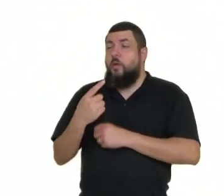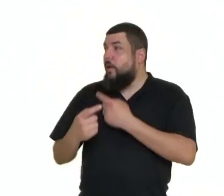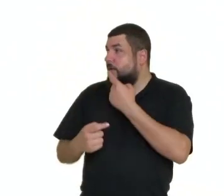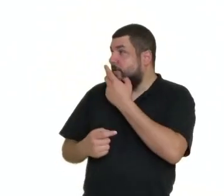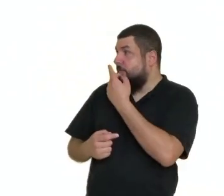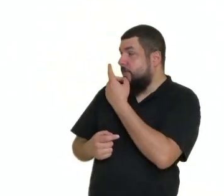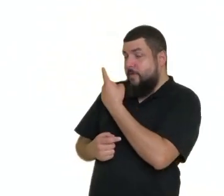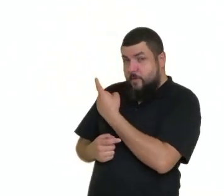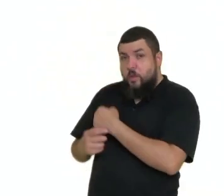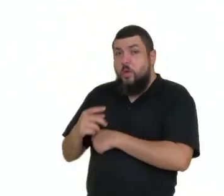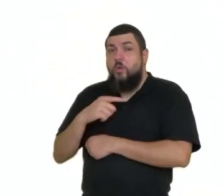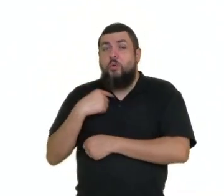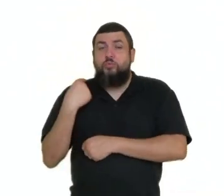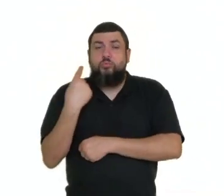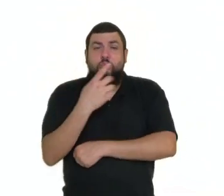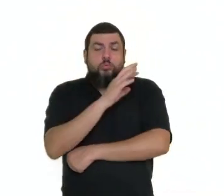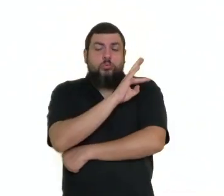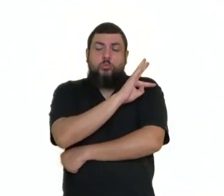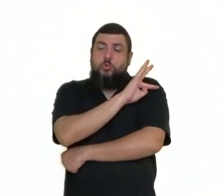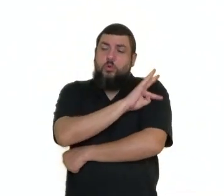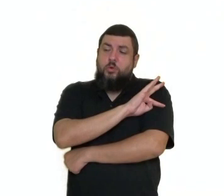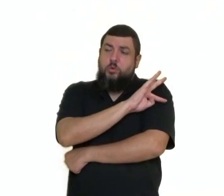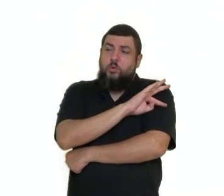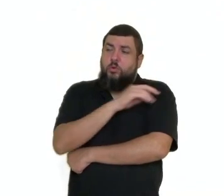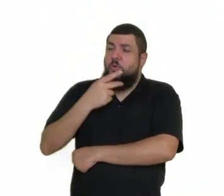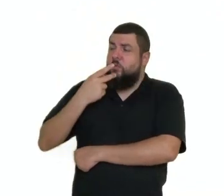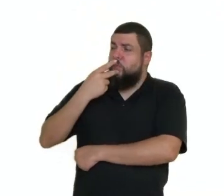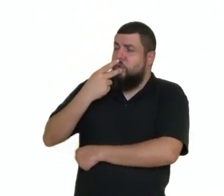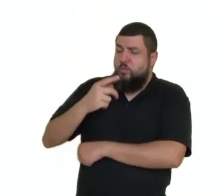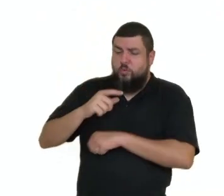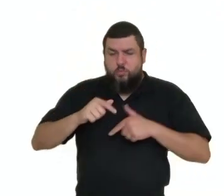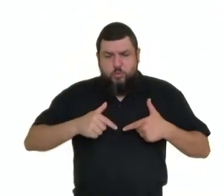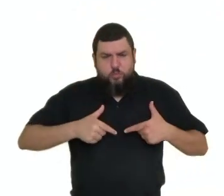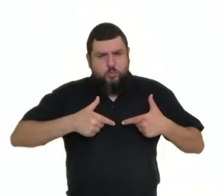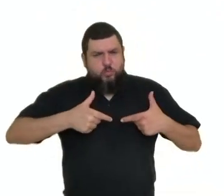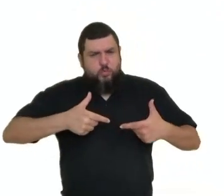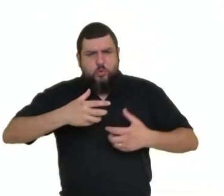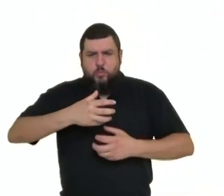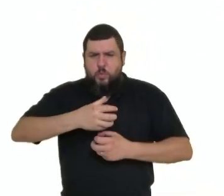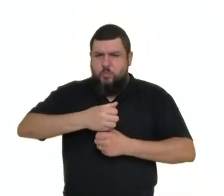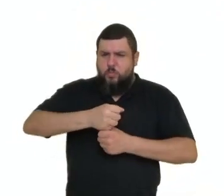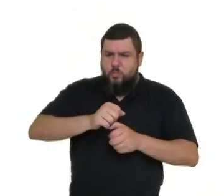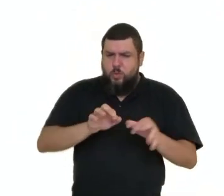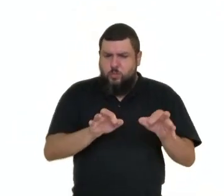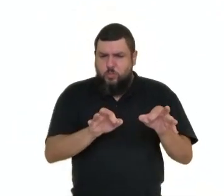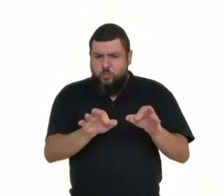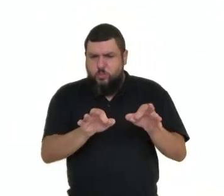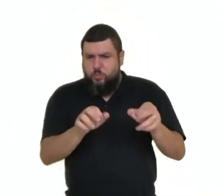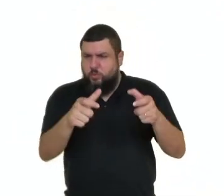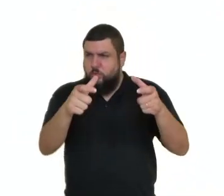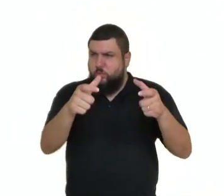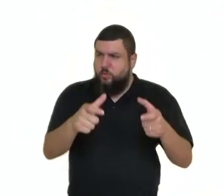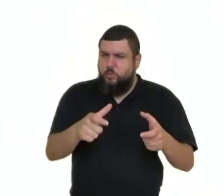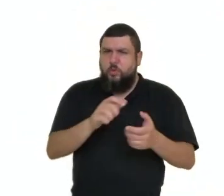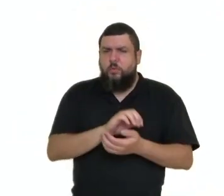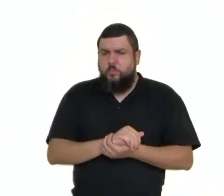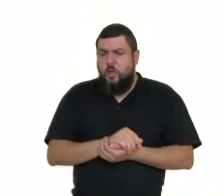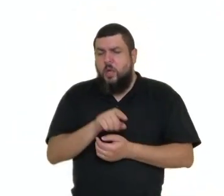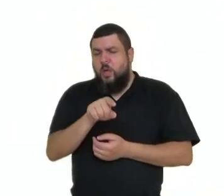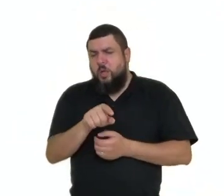contenção coordenada, com energia otimizada na zona de preparação. Aumentaram